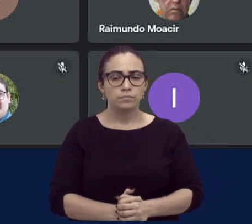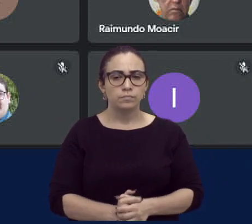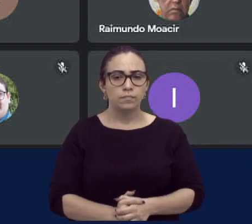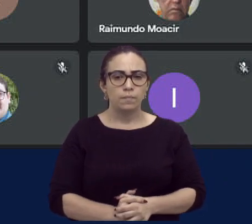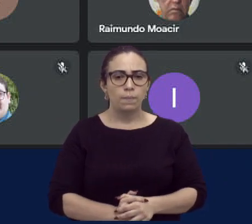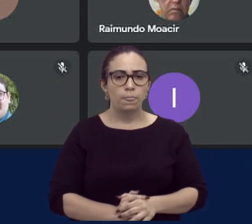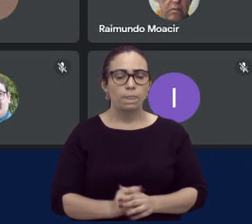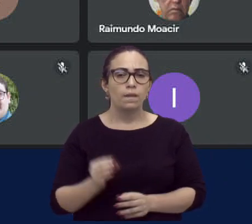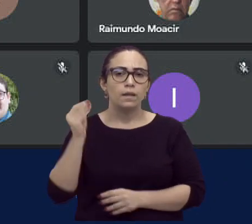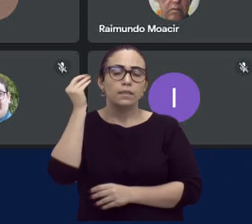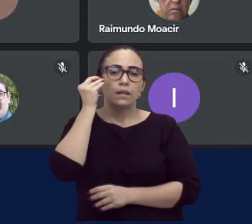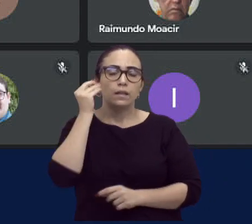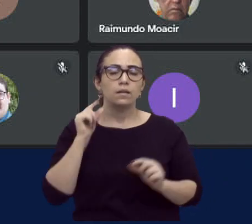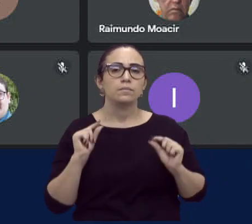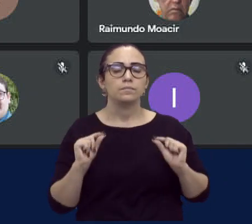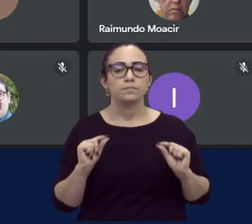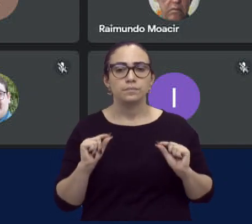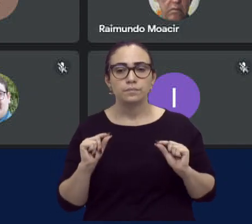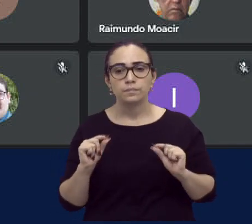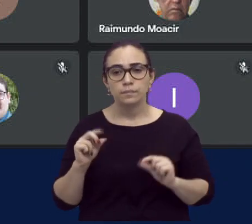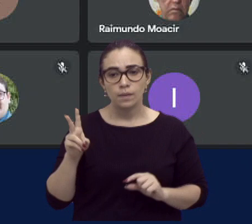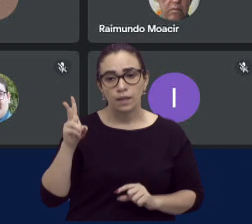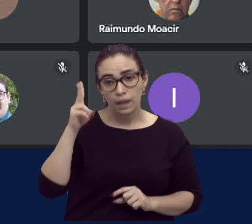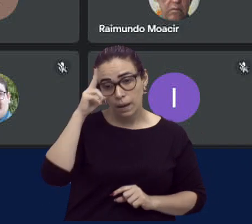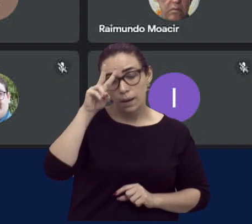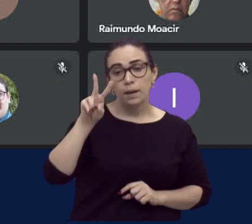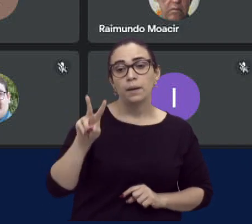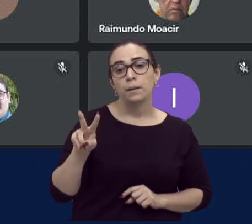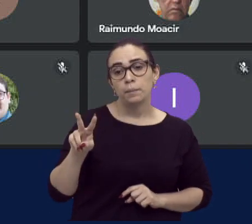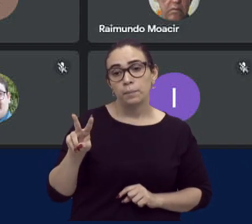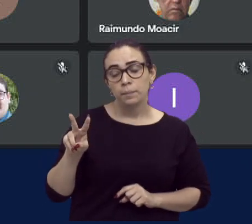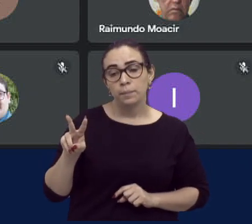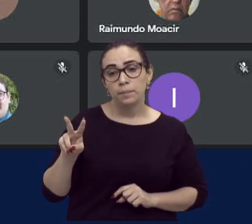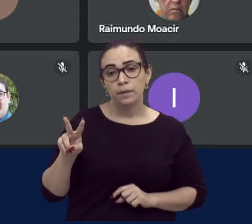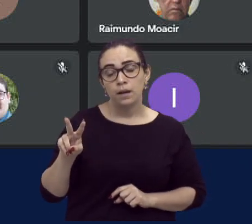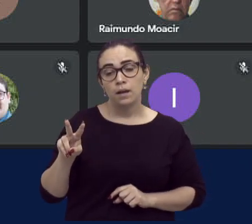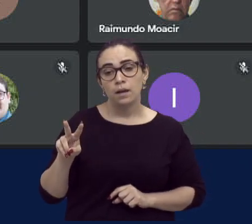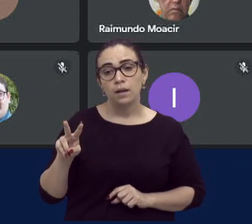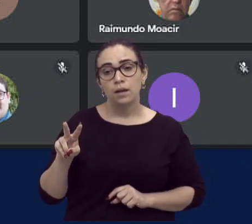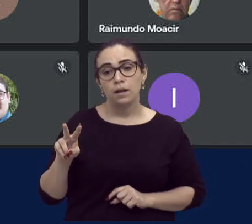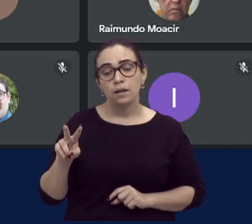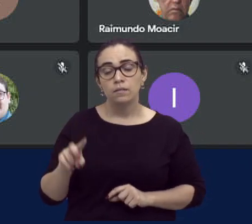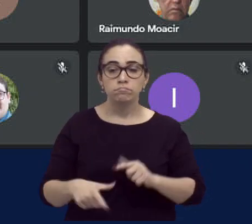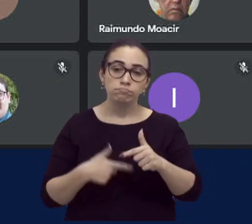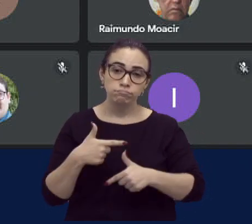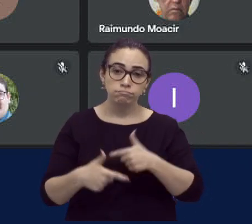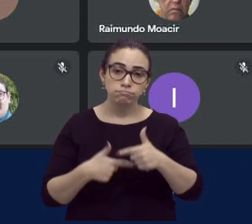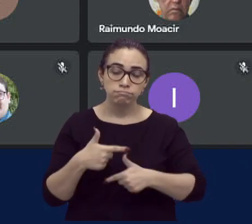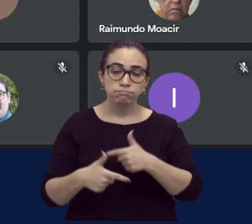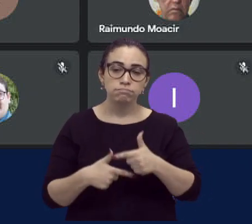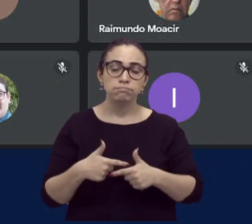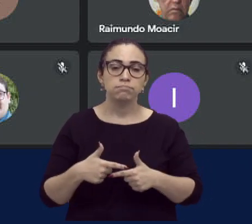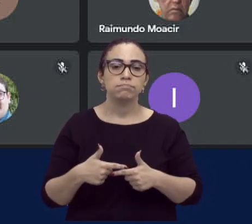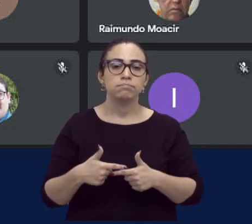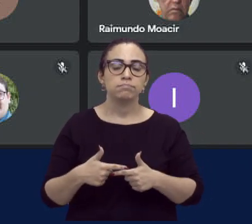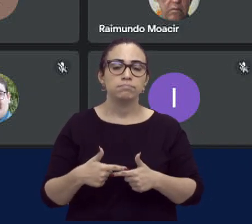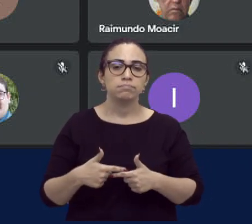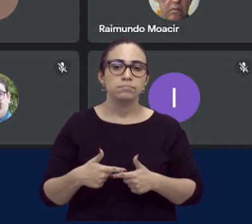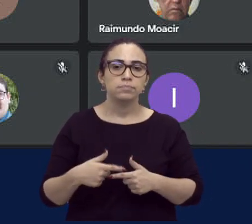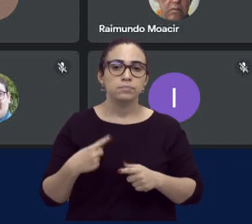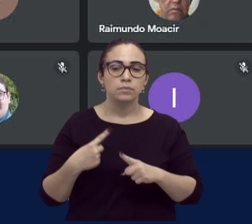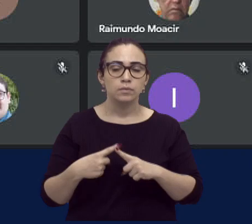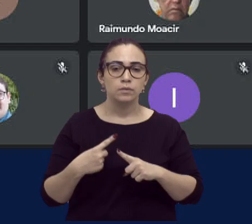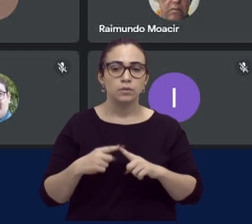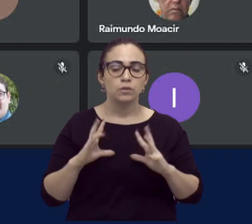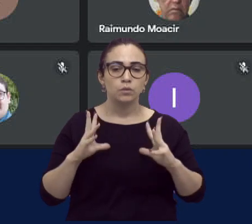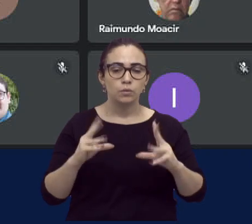tentativa de você lembrar quem você é e você trabalhar a sua natureza compassiva, porque